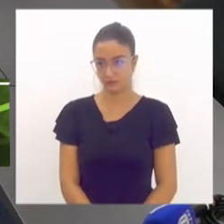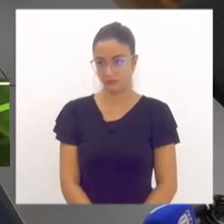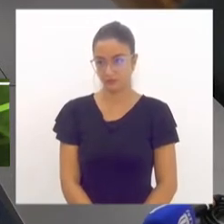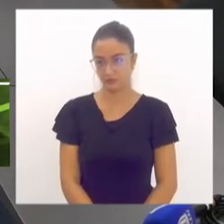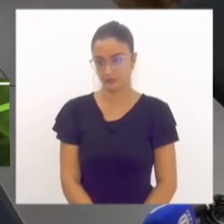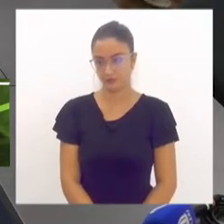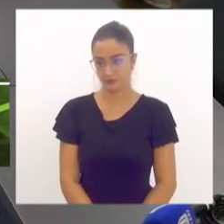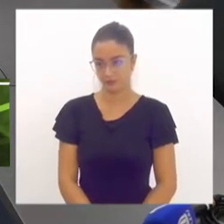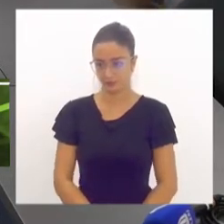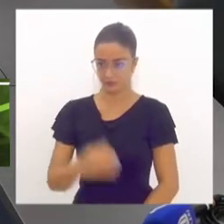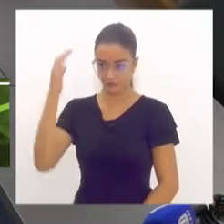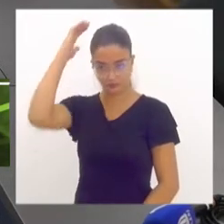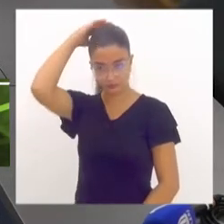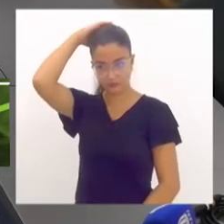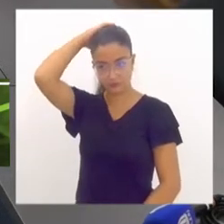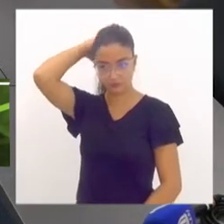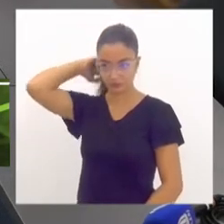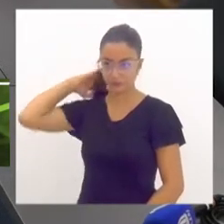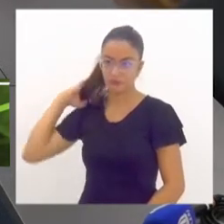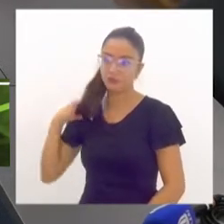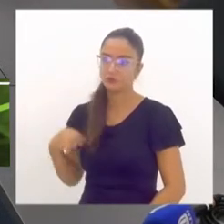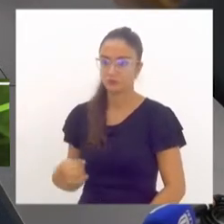As pessoas poderem acompanhar.